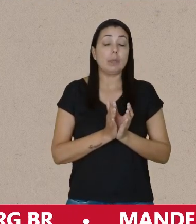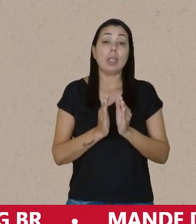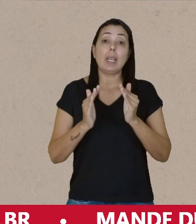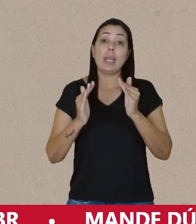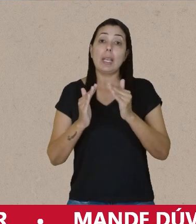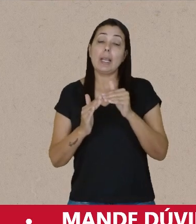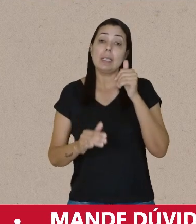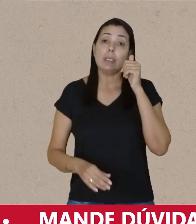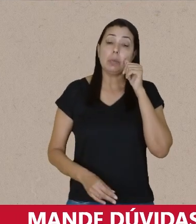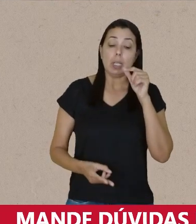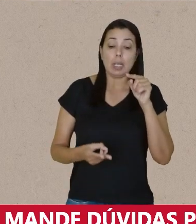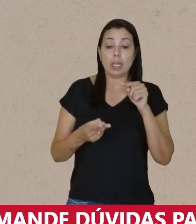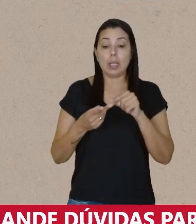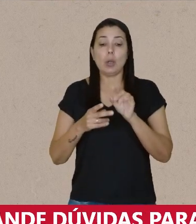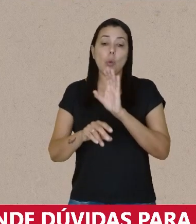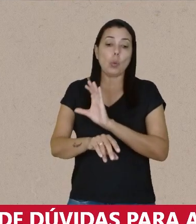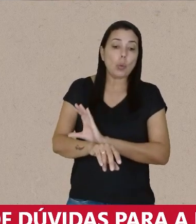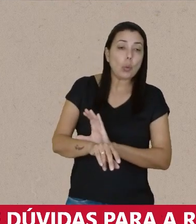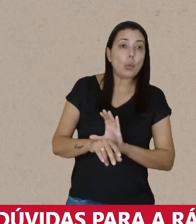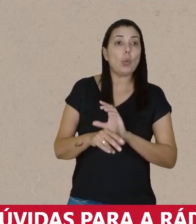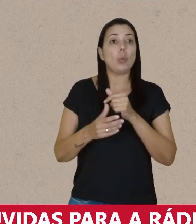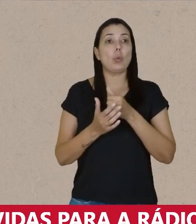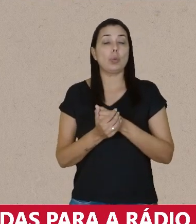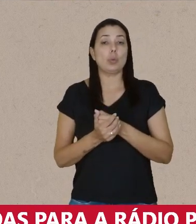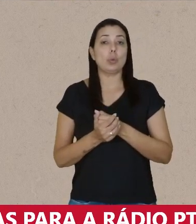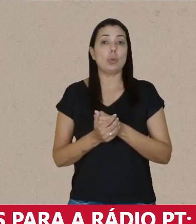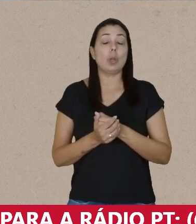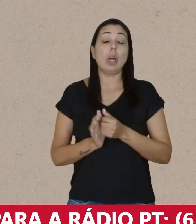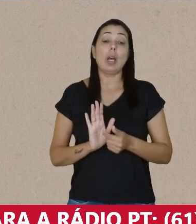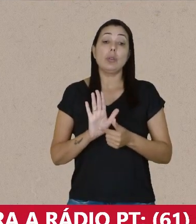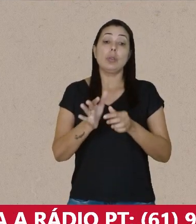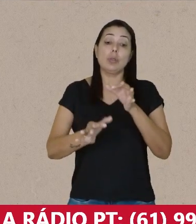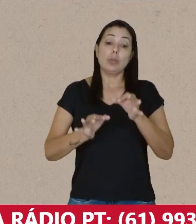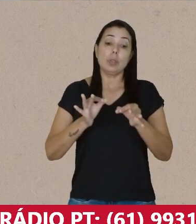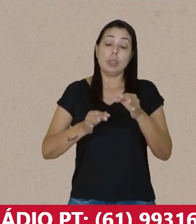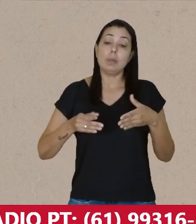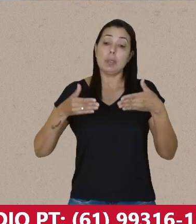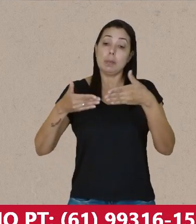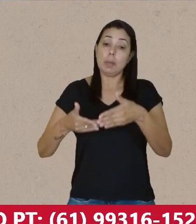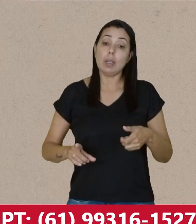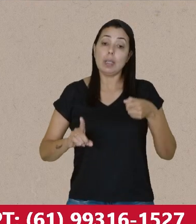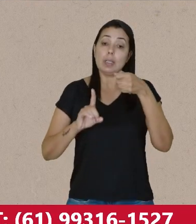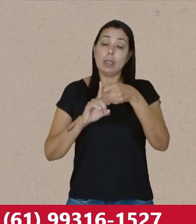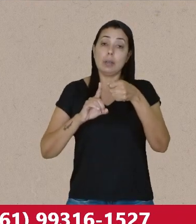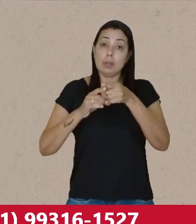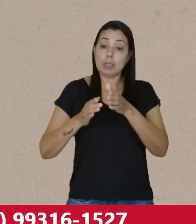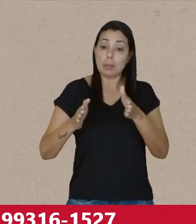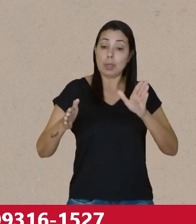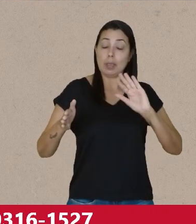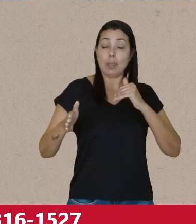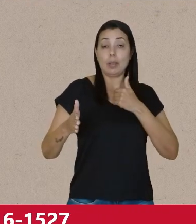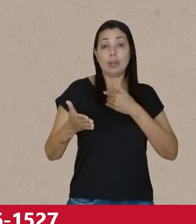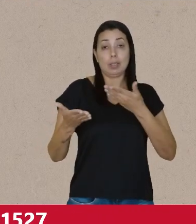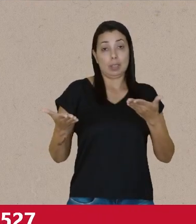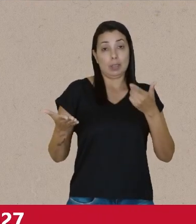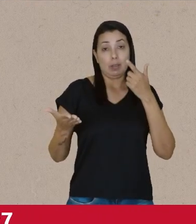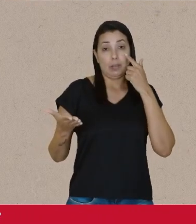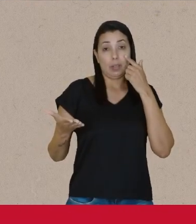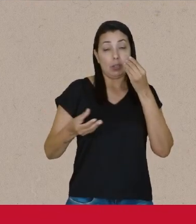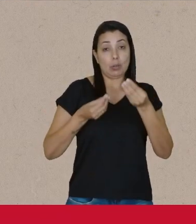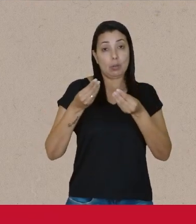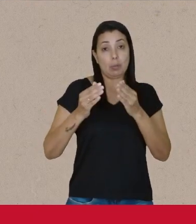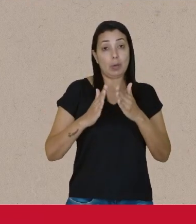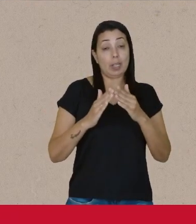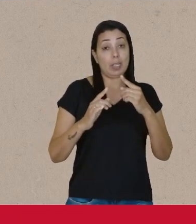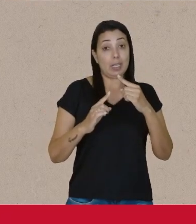Mulher, Casa do Dante, cursinhos, ajuda jurídica, participar das lutas, abrir as portas nossas. Veja como são as